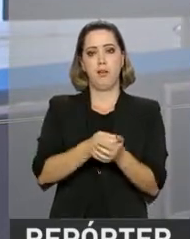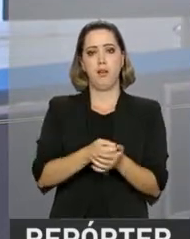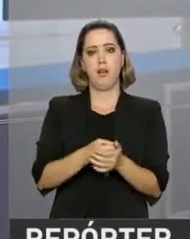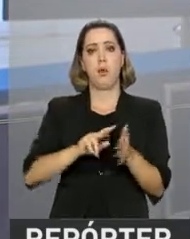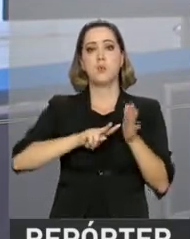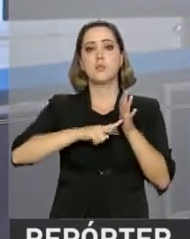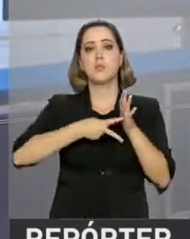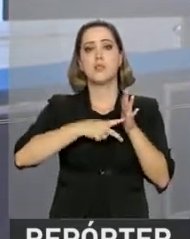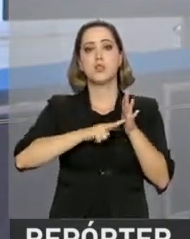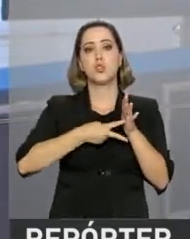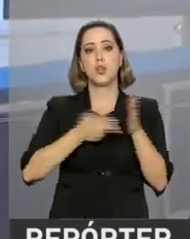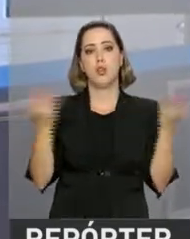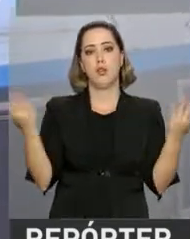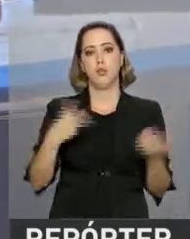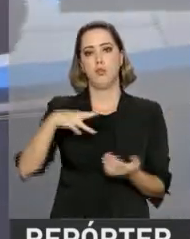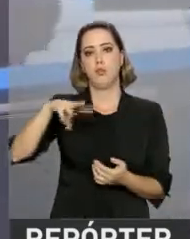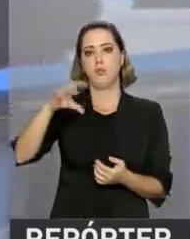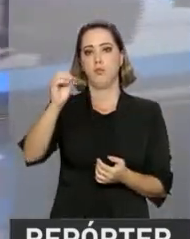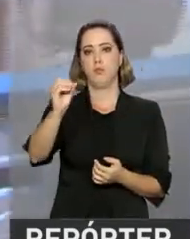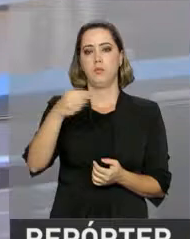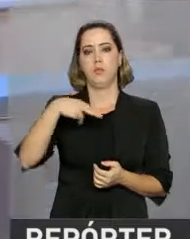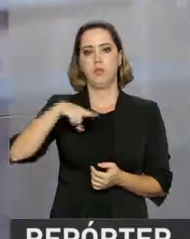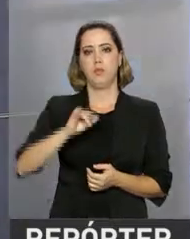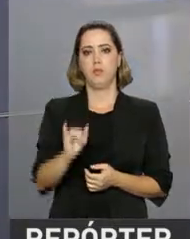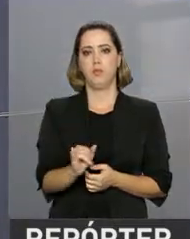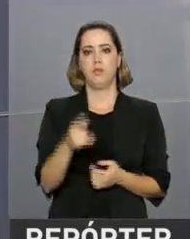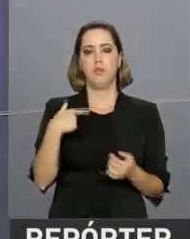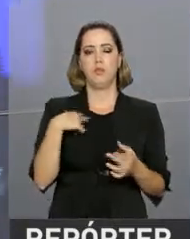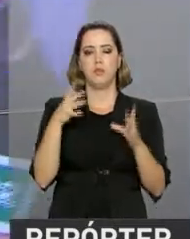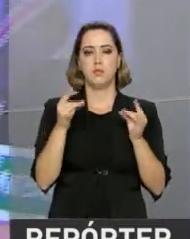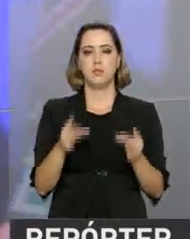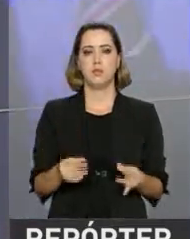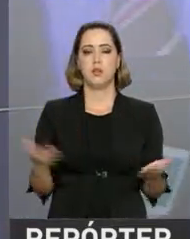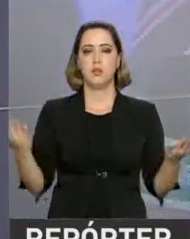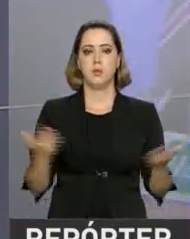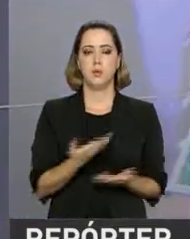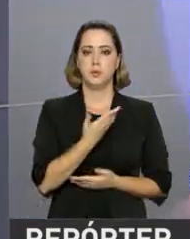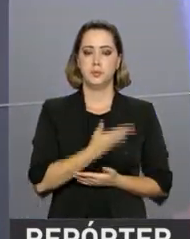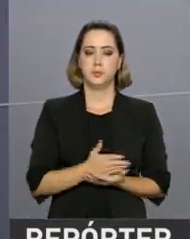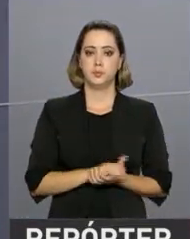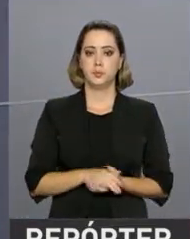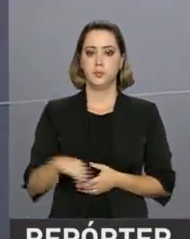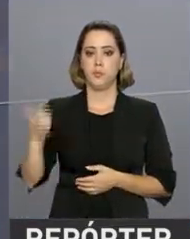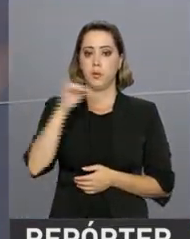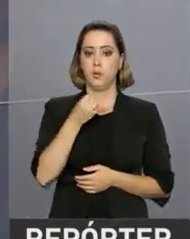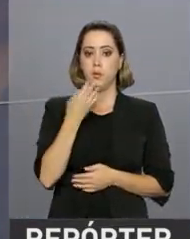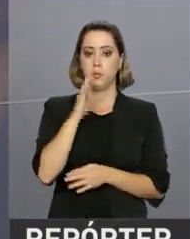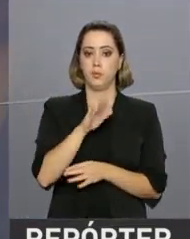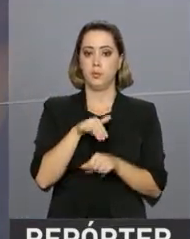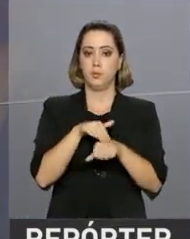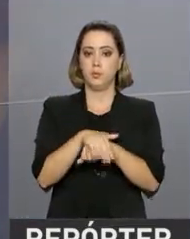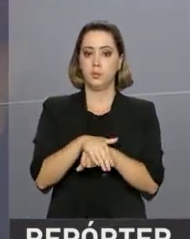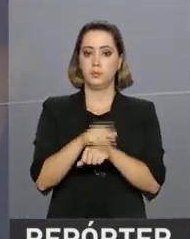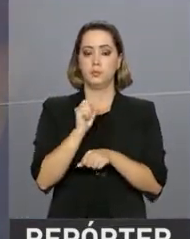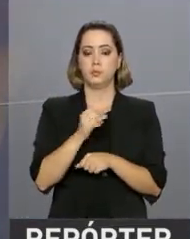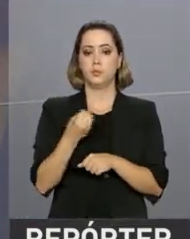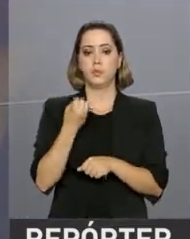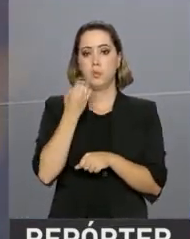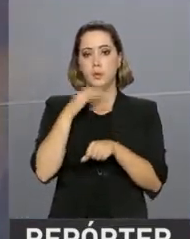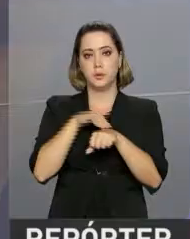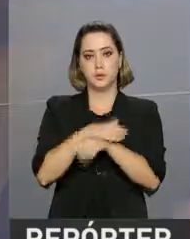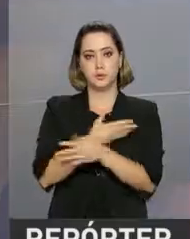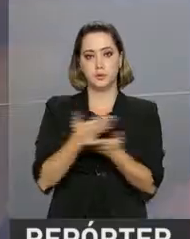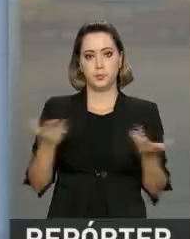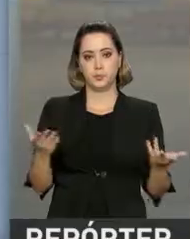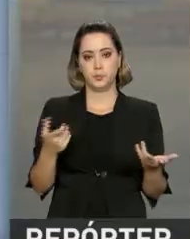março. O repórter Ney Pereira tem os detalhes ao vivo para a gente. Olá, Ney, boa noite para você. Boa noite, Roberto. Boa noite a